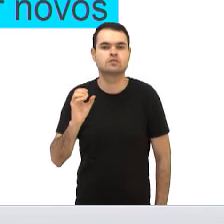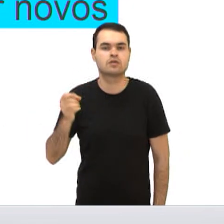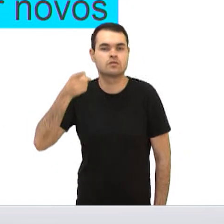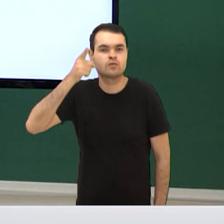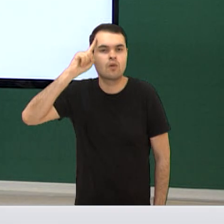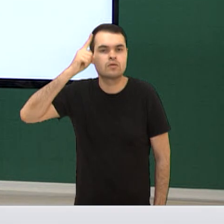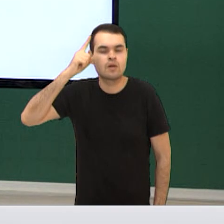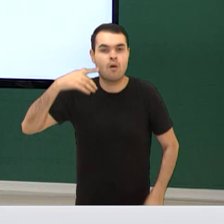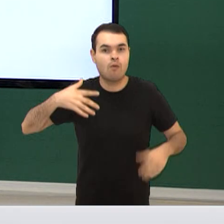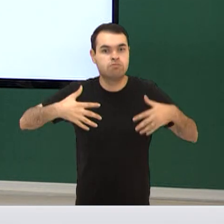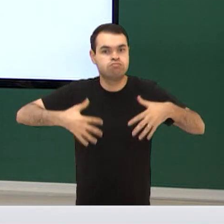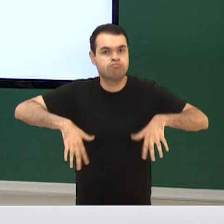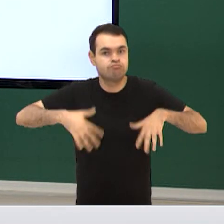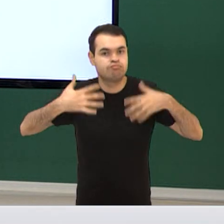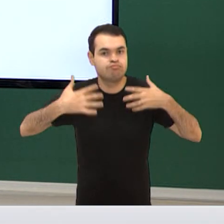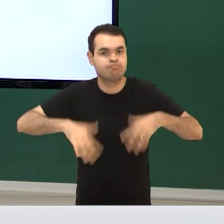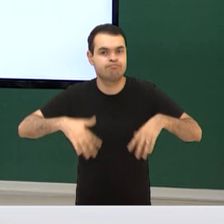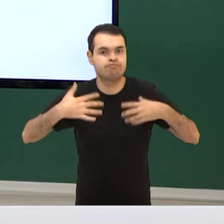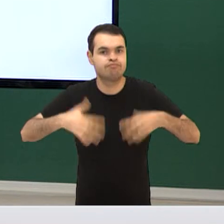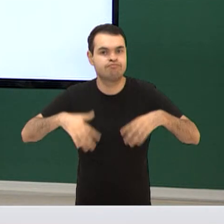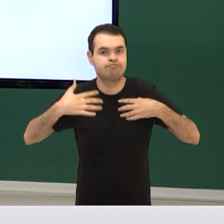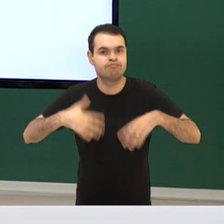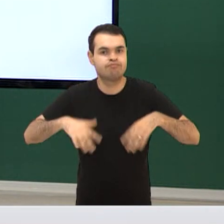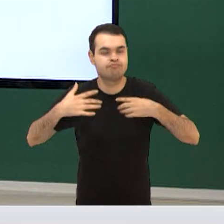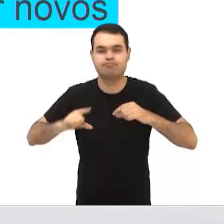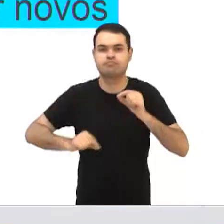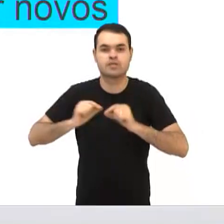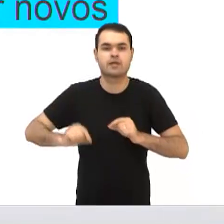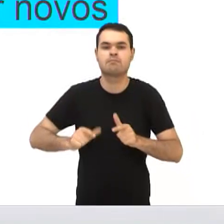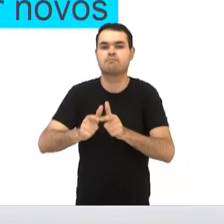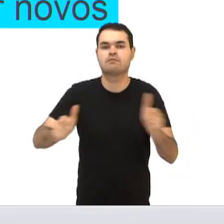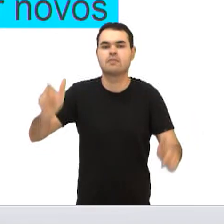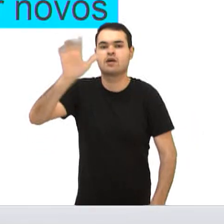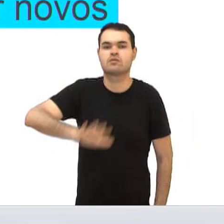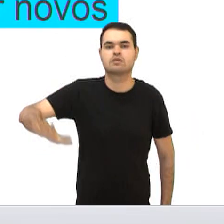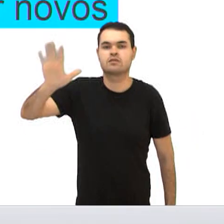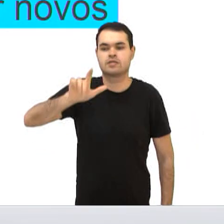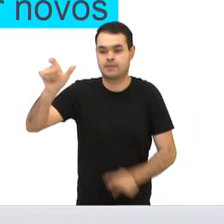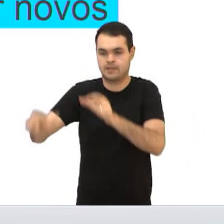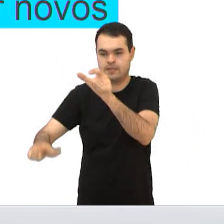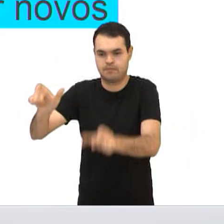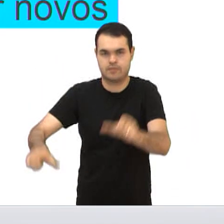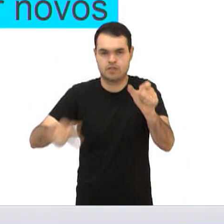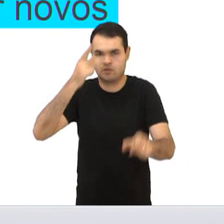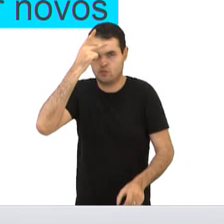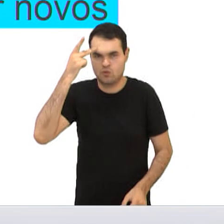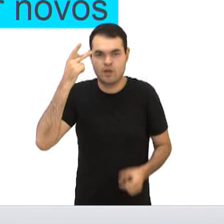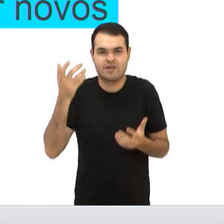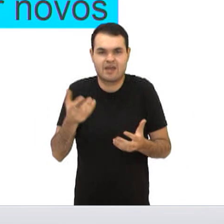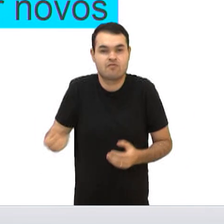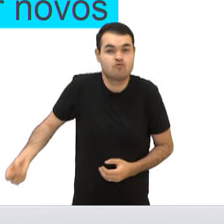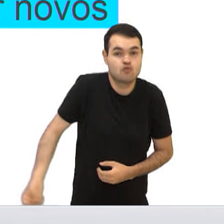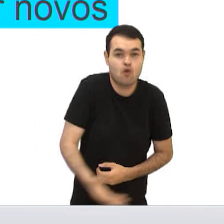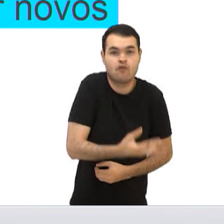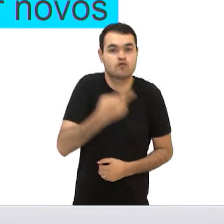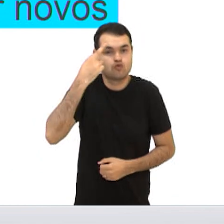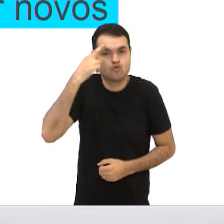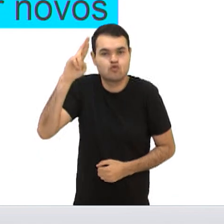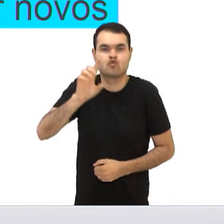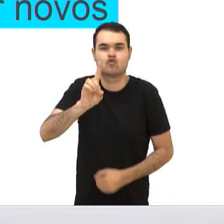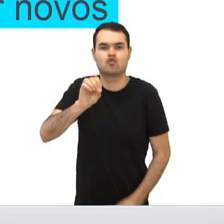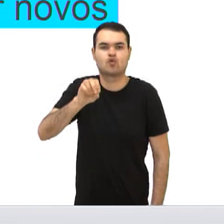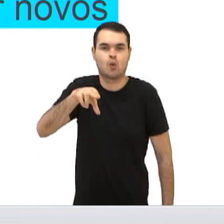Precisamos ler e interpretar direitinho o que está sendo pedido. Então, ali não é de acordo com o que nós achamos, é de